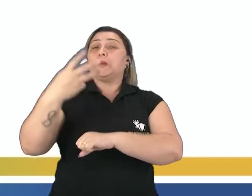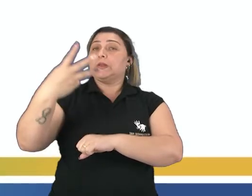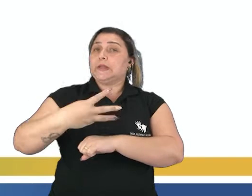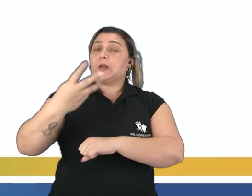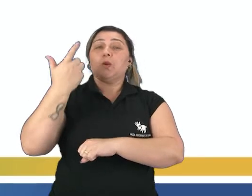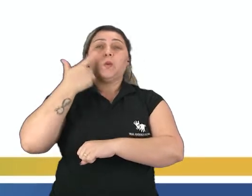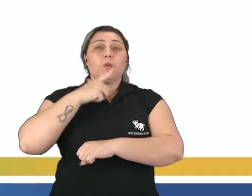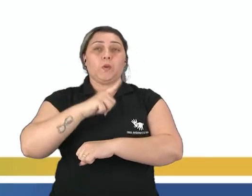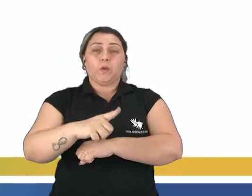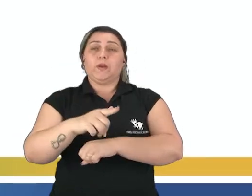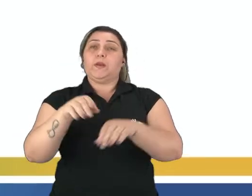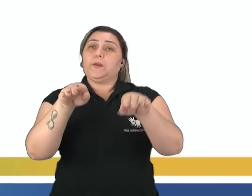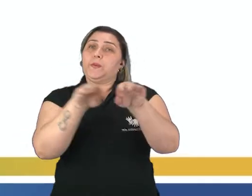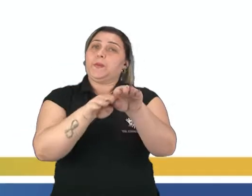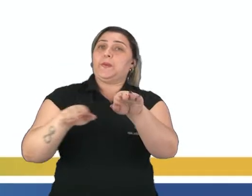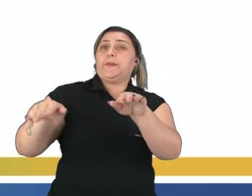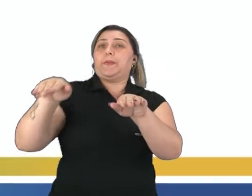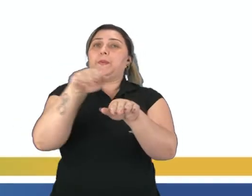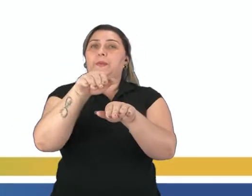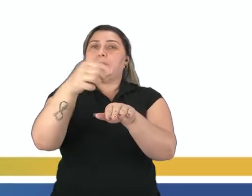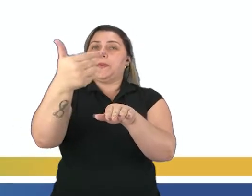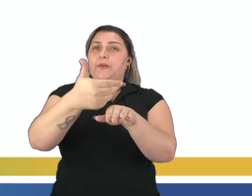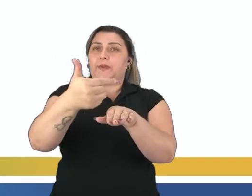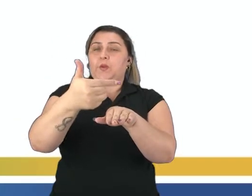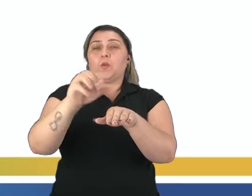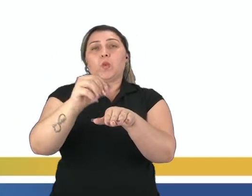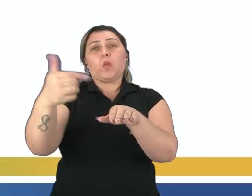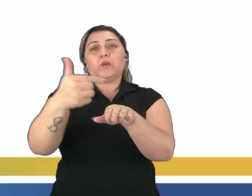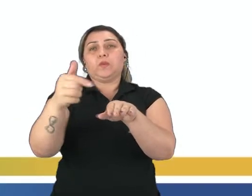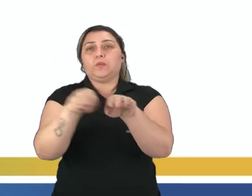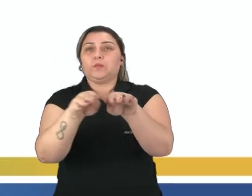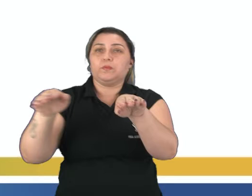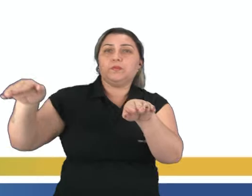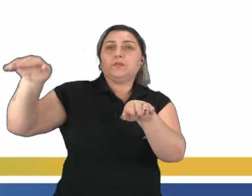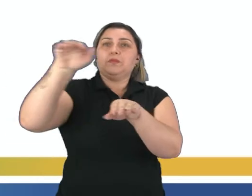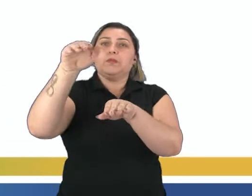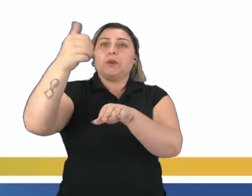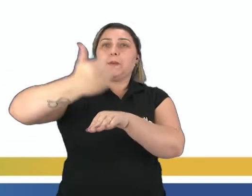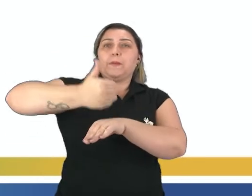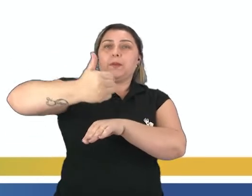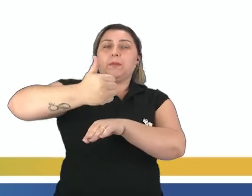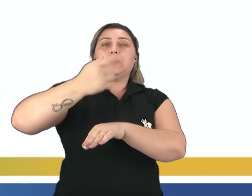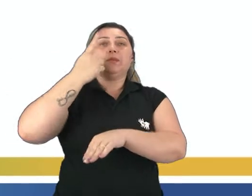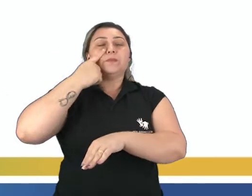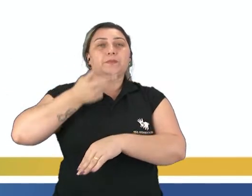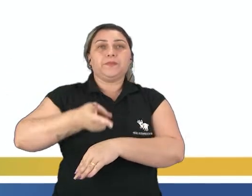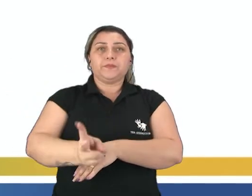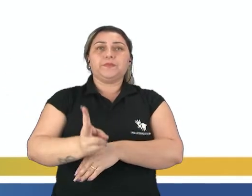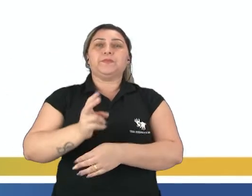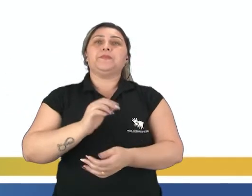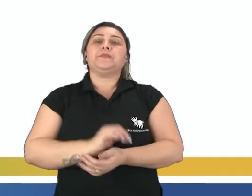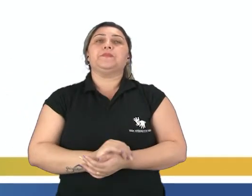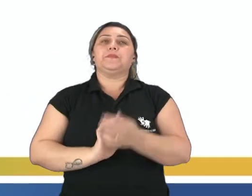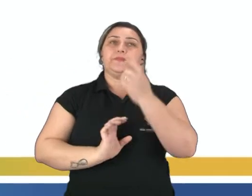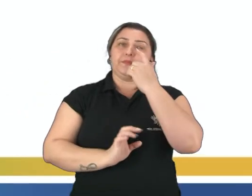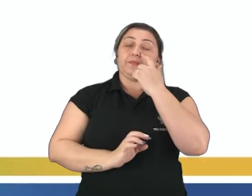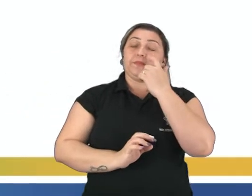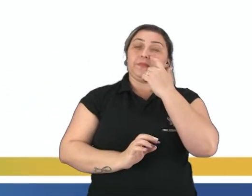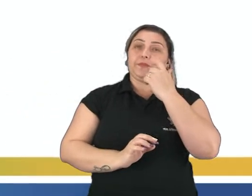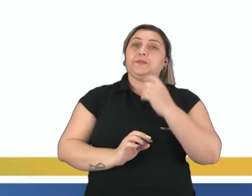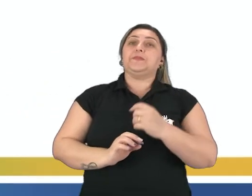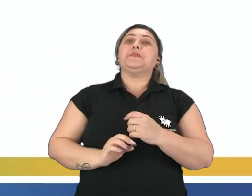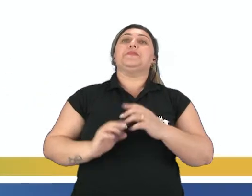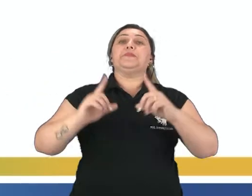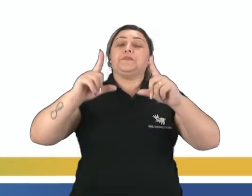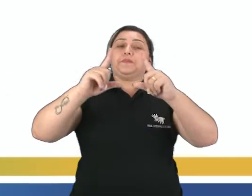terceiro, conseguia ascender e chegar até o segundo estado. Era praticamente impossível. Mas vamos lá, continuando, ali na segunda linha. No topo